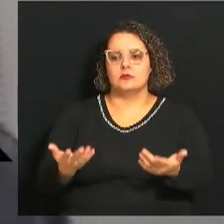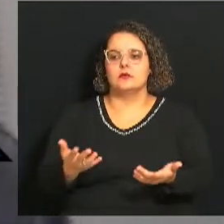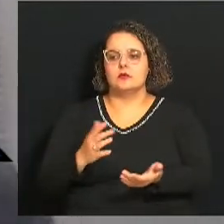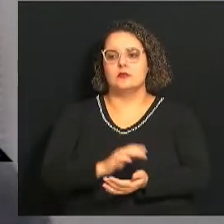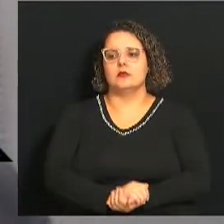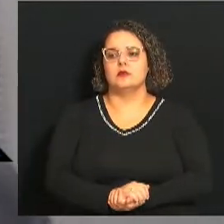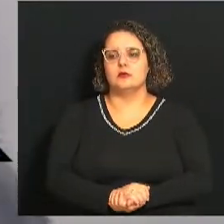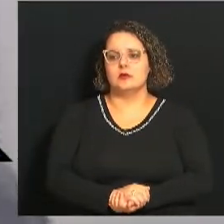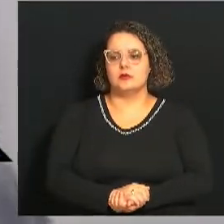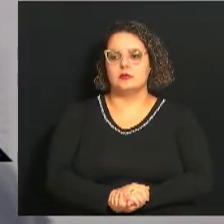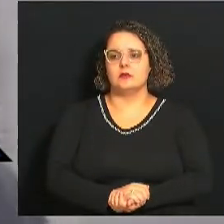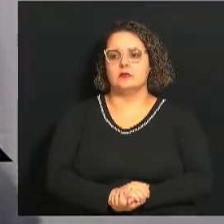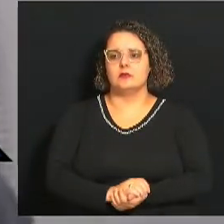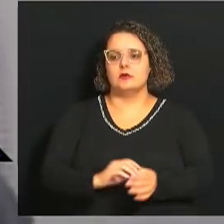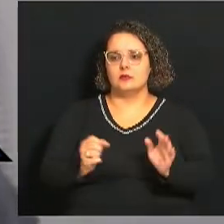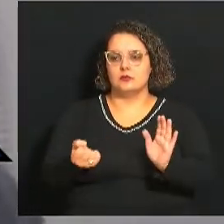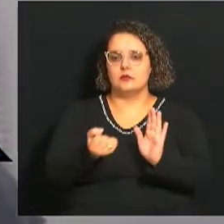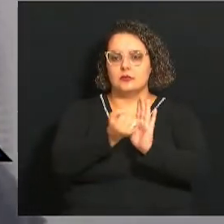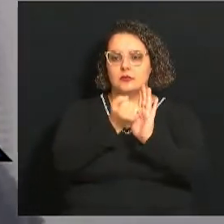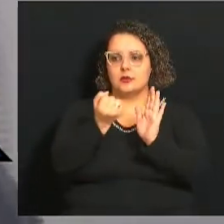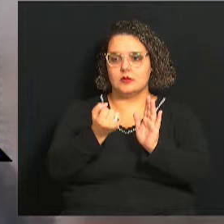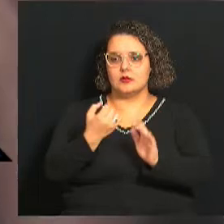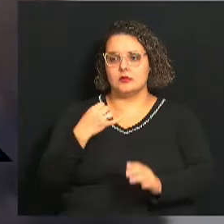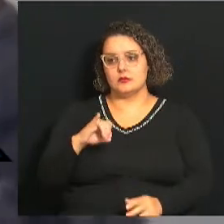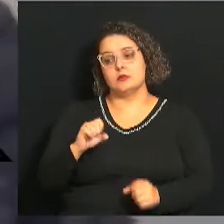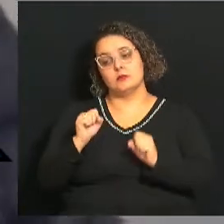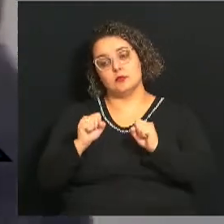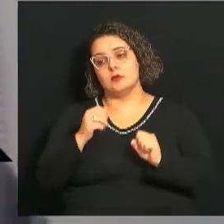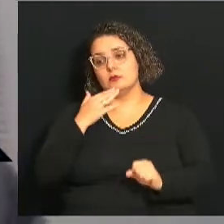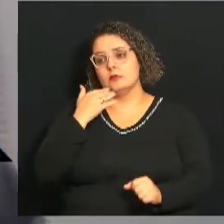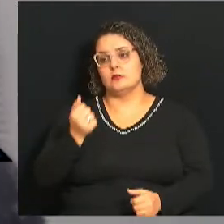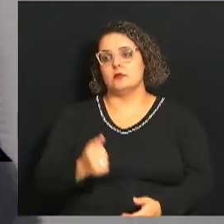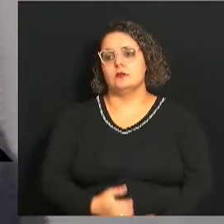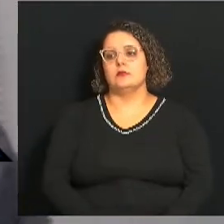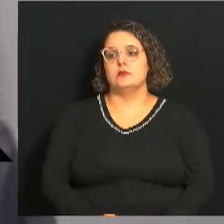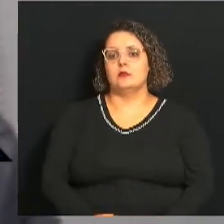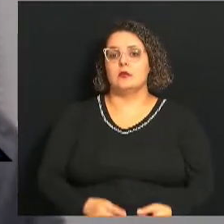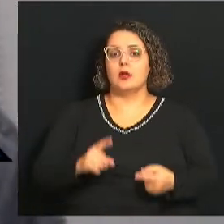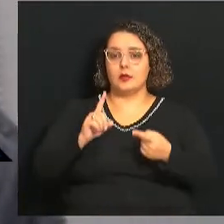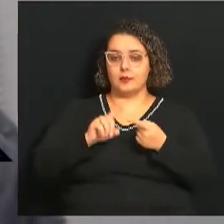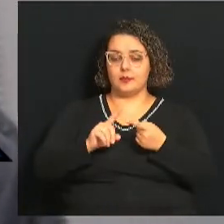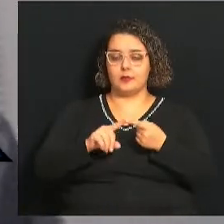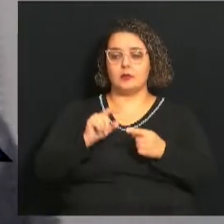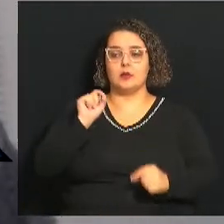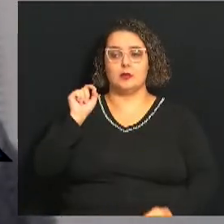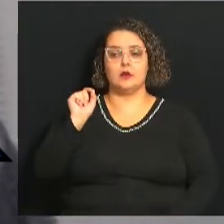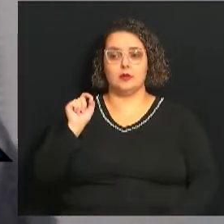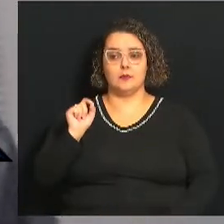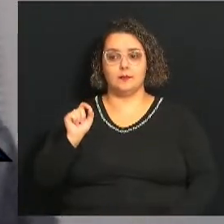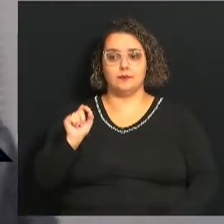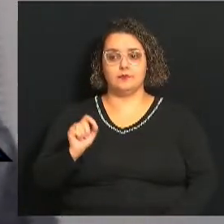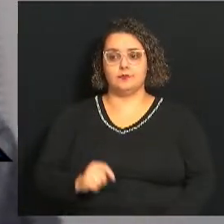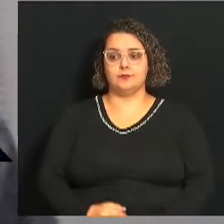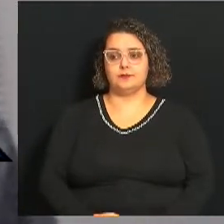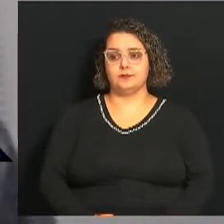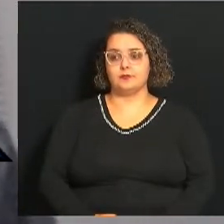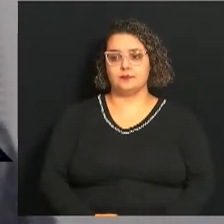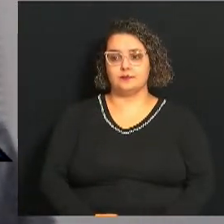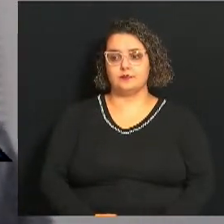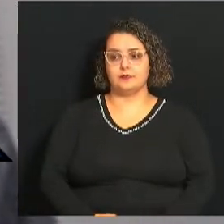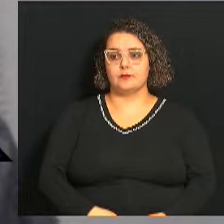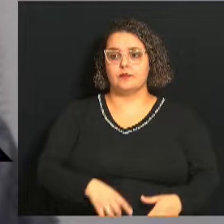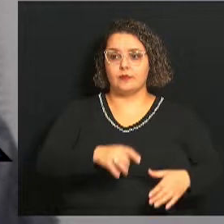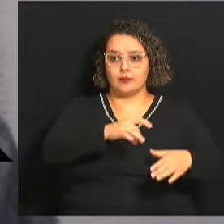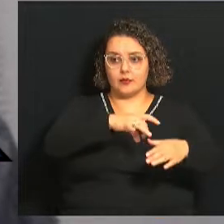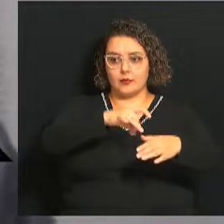mais para registro. E se puder, melhor, né? Então, assim, a primeira seria em relação ao plantio